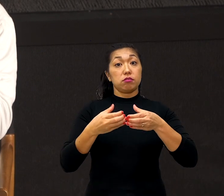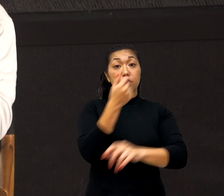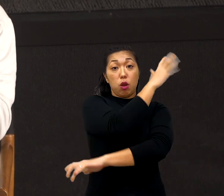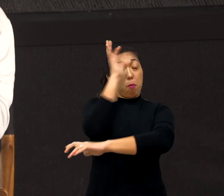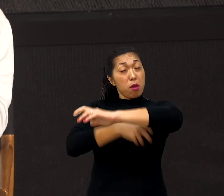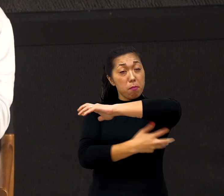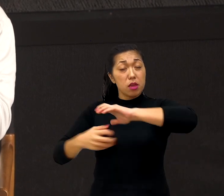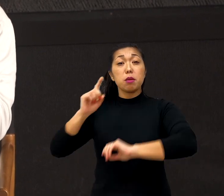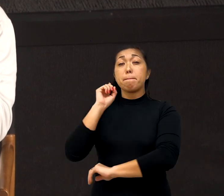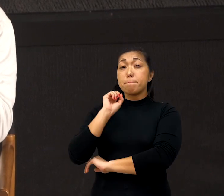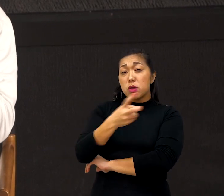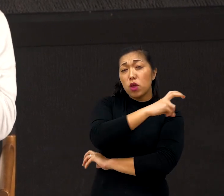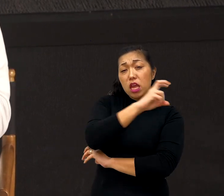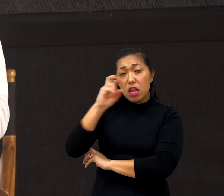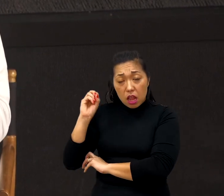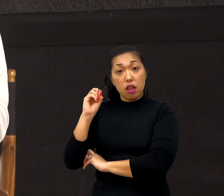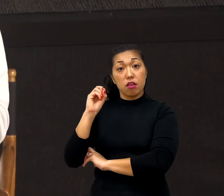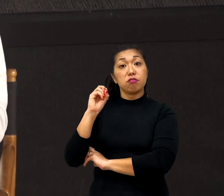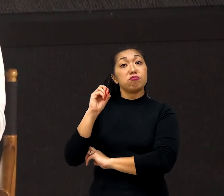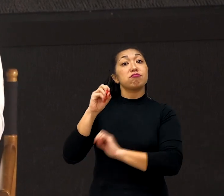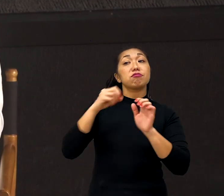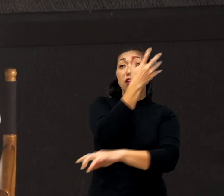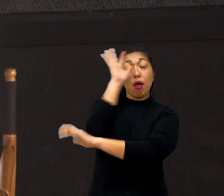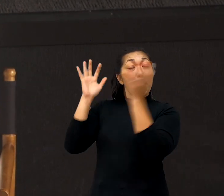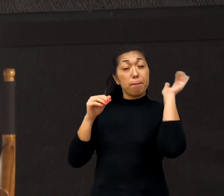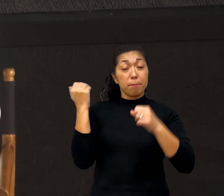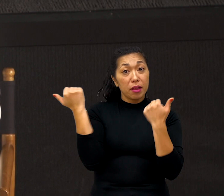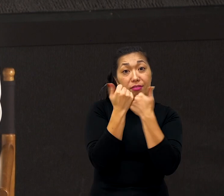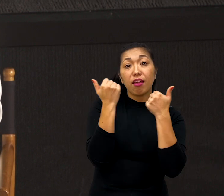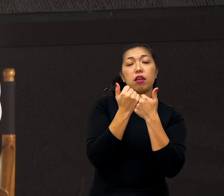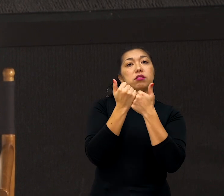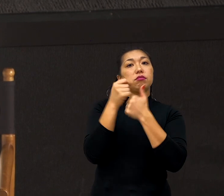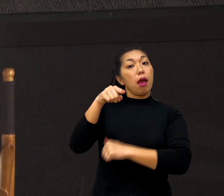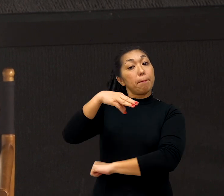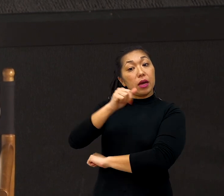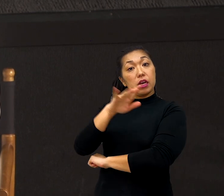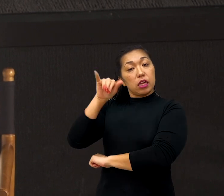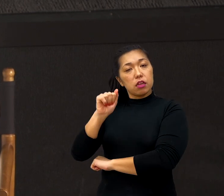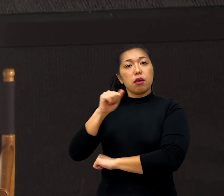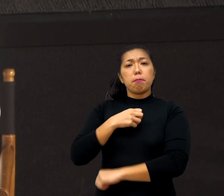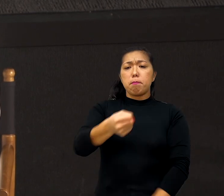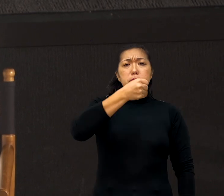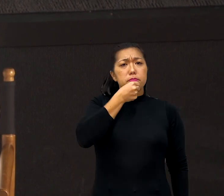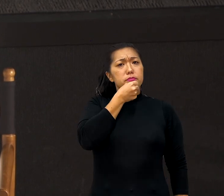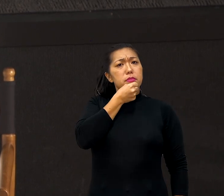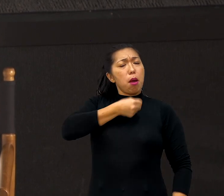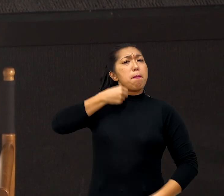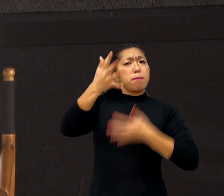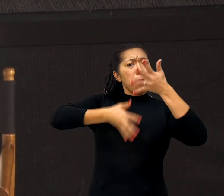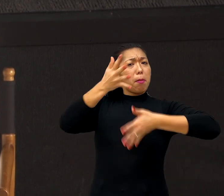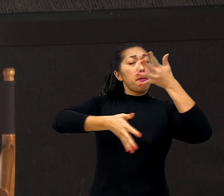1.500 ambientalistas em Brasília, e a Marina pegou o microfone e fez uma defesa de algo que ela